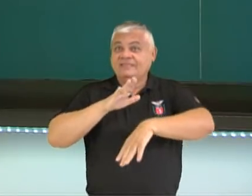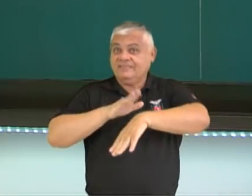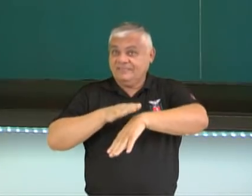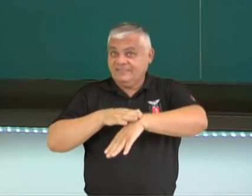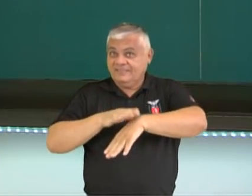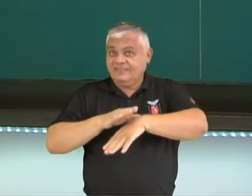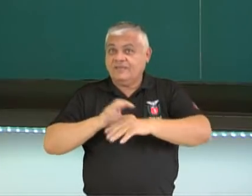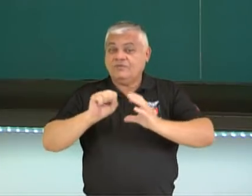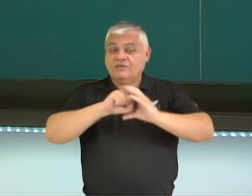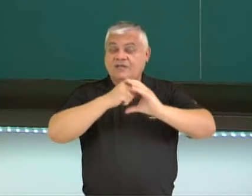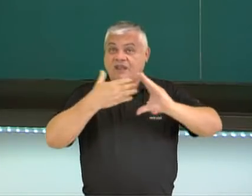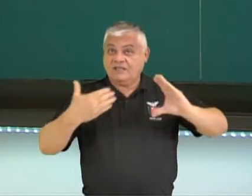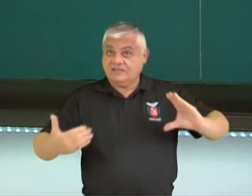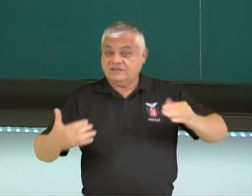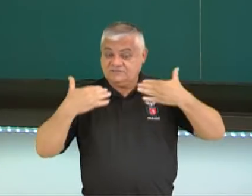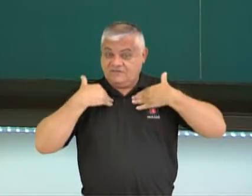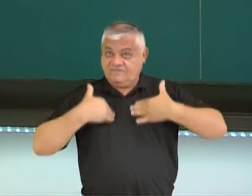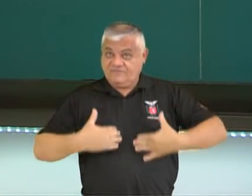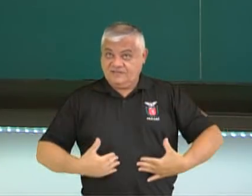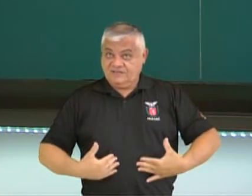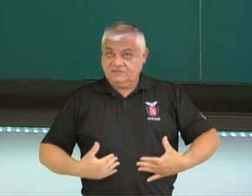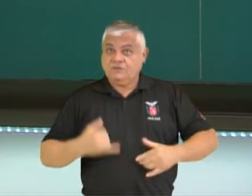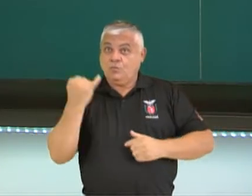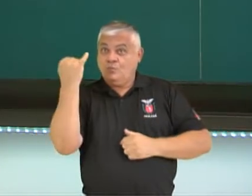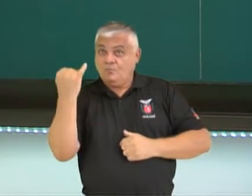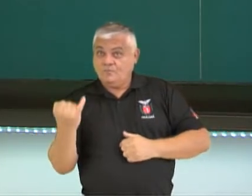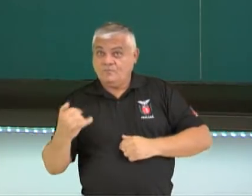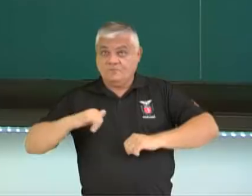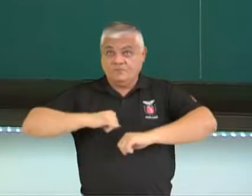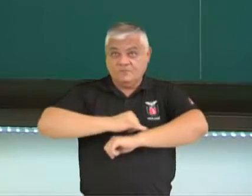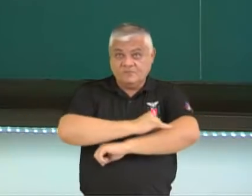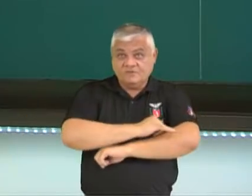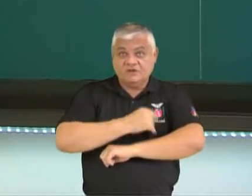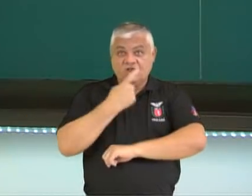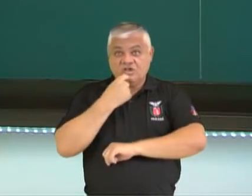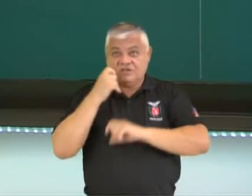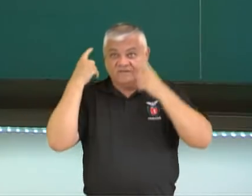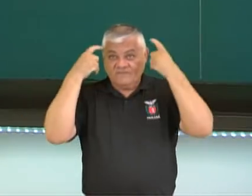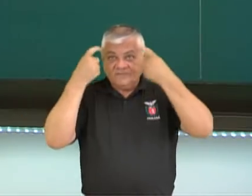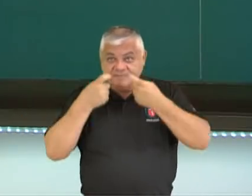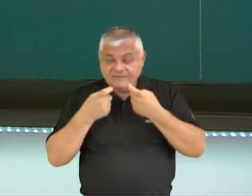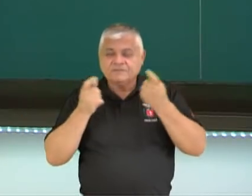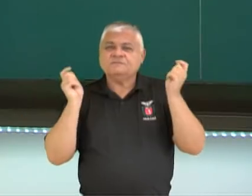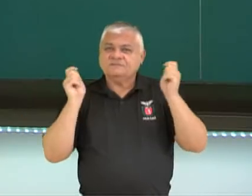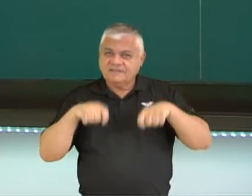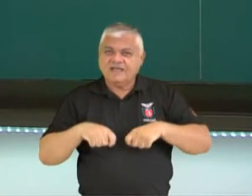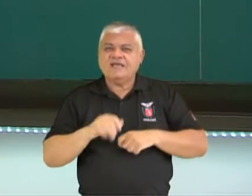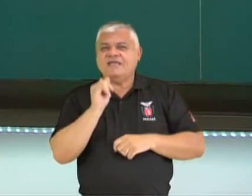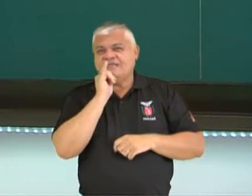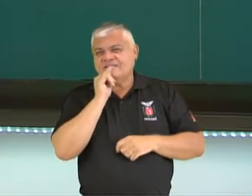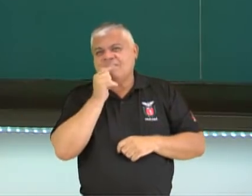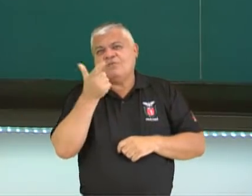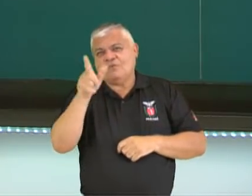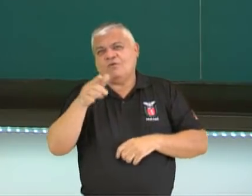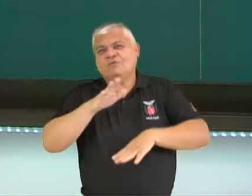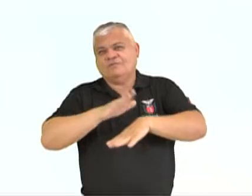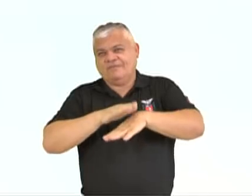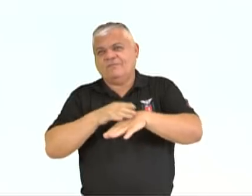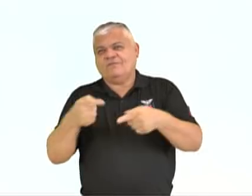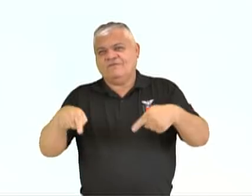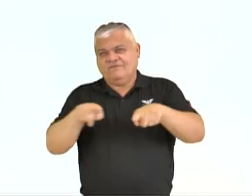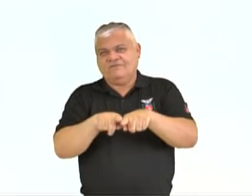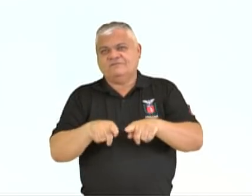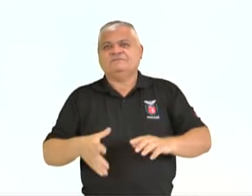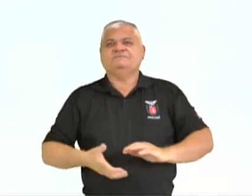você, características físicas, magrelo, gordinho, ruivinho. Se quiser, pode colocar mais um exemplo. Um tempinho para você e eu já volto.